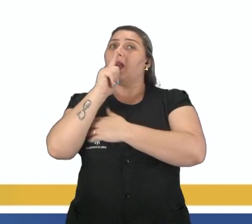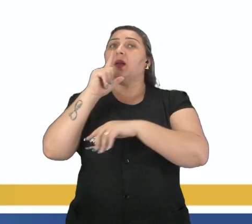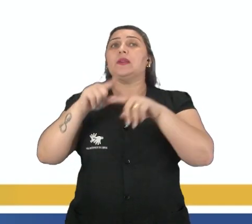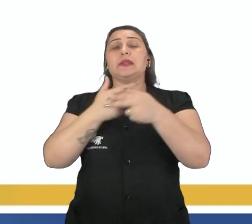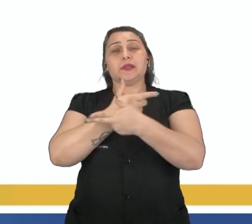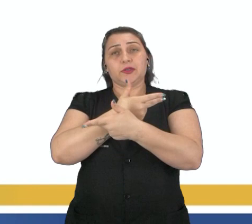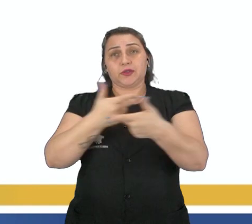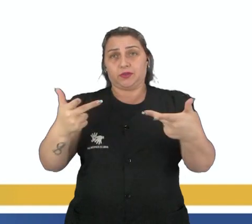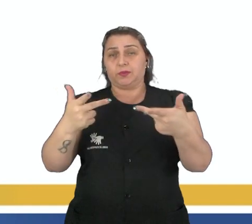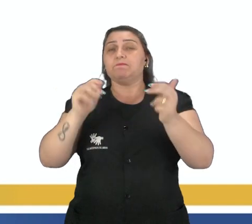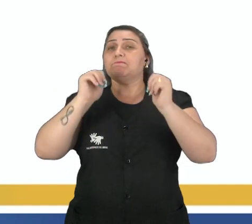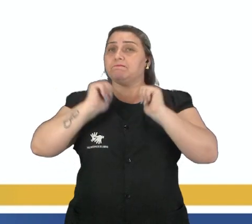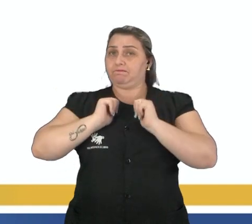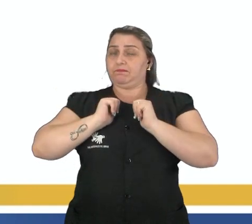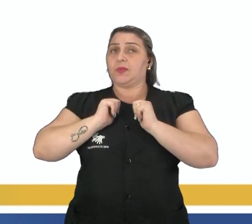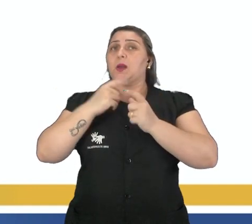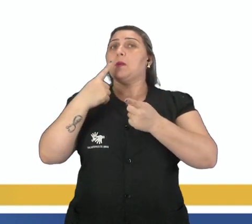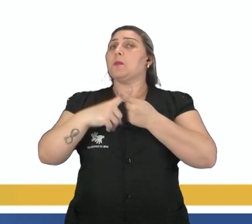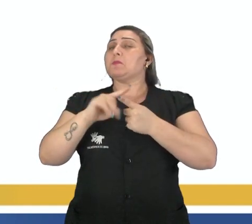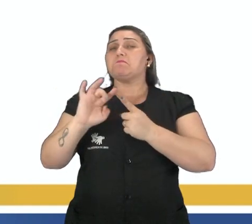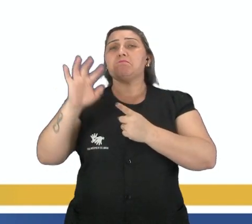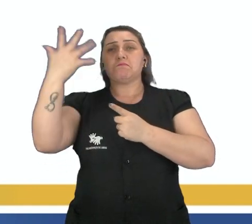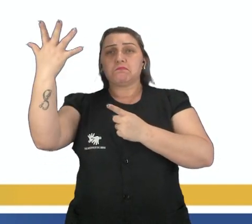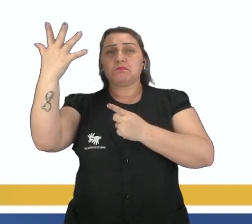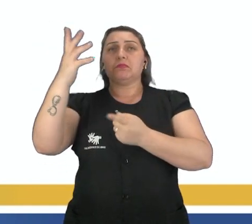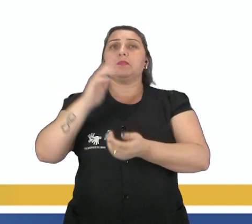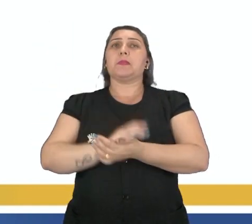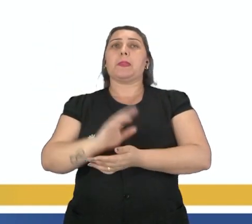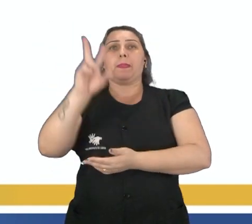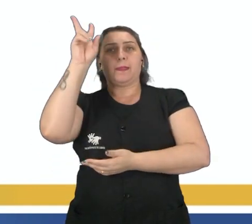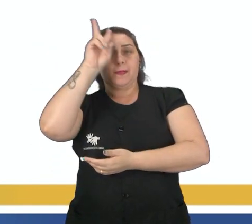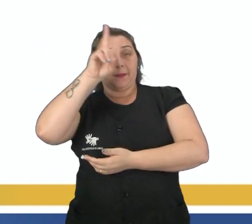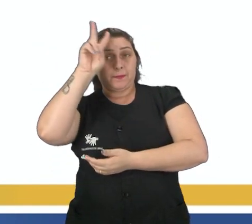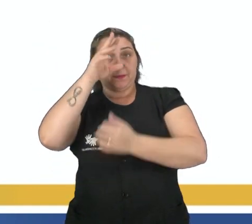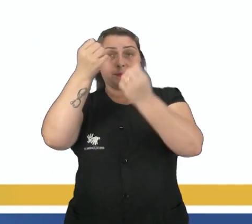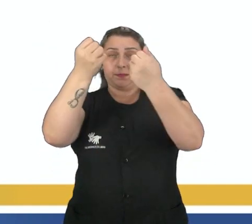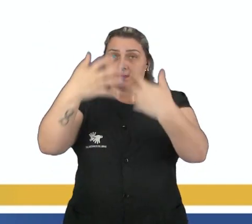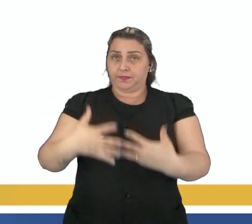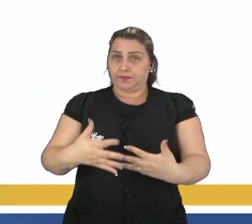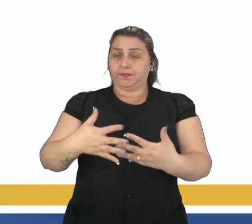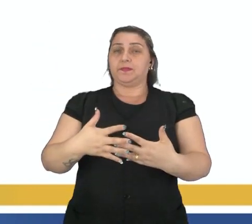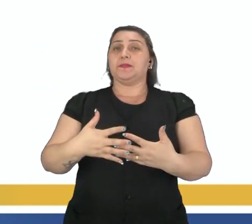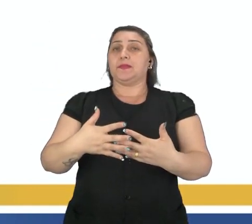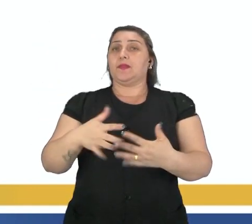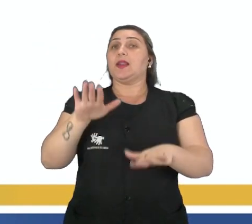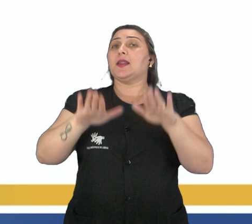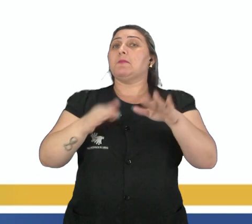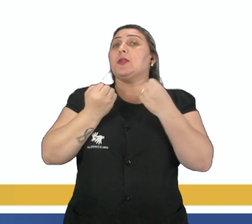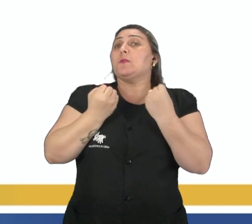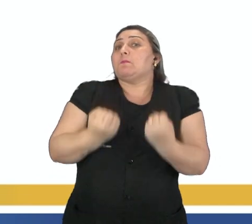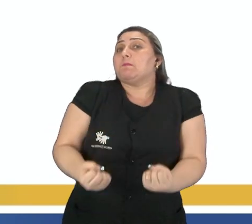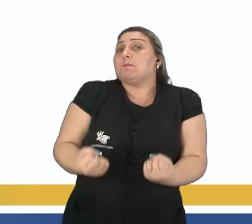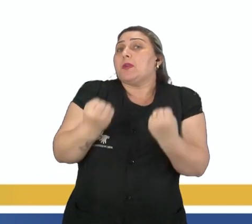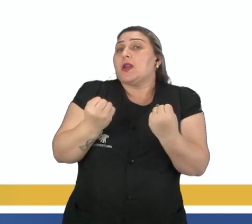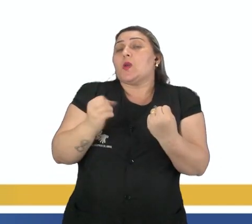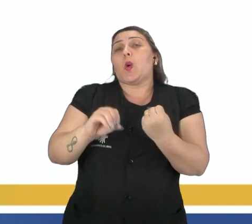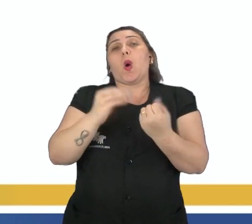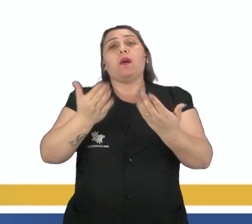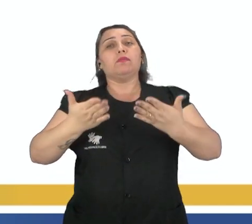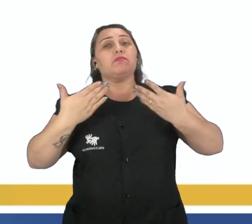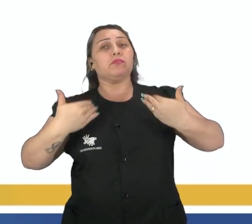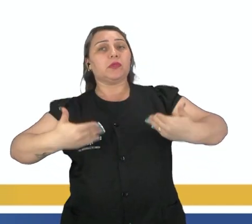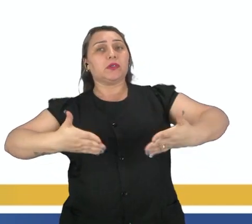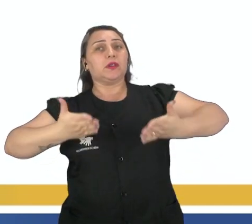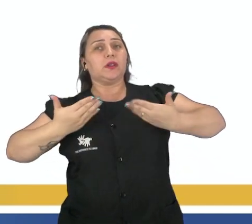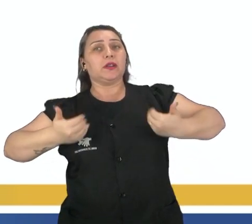podem ter diferentes comportamentos. Então, por que isso acontece? Lembra do que eu expliquei, a relação aí da densidade, né? Algumas coisas são mais densas,